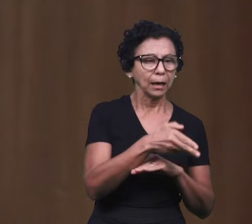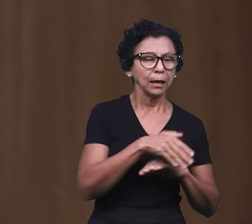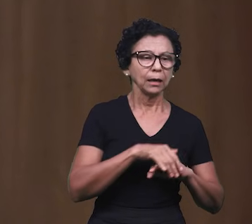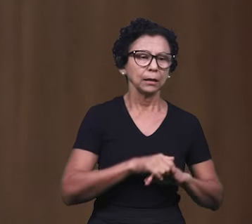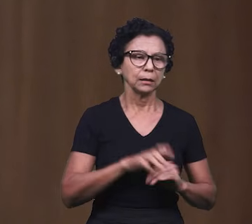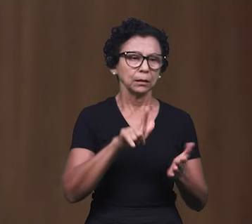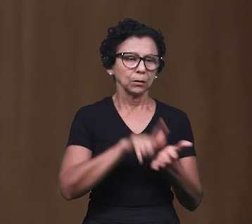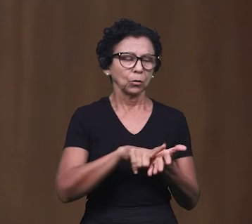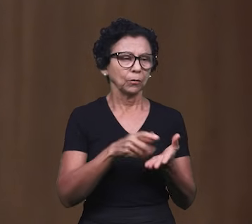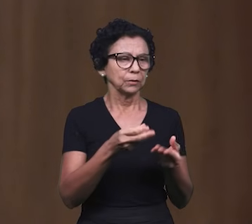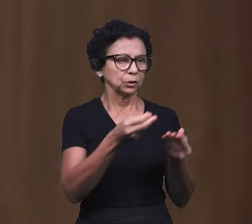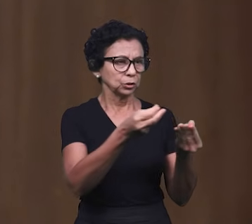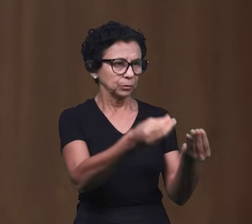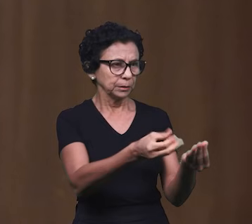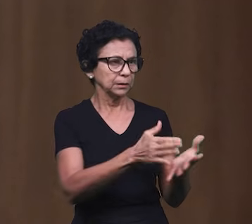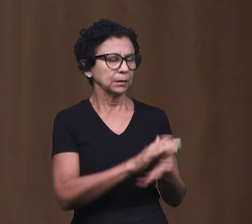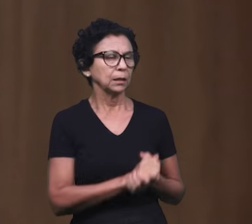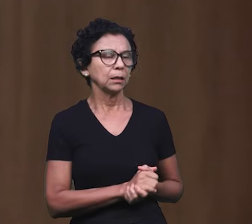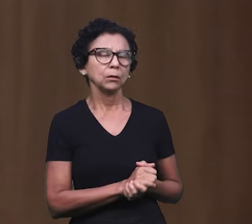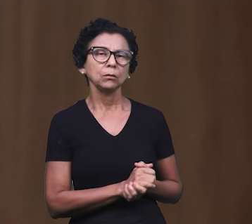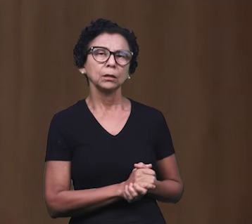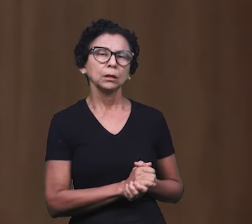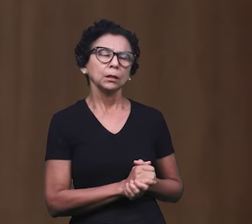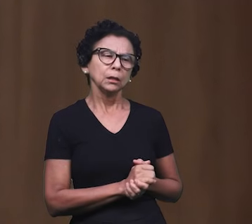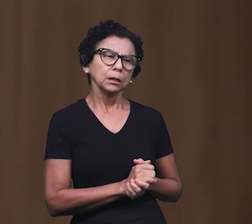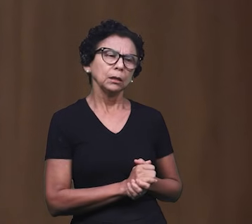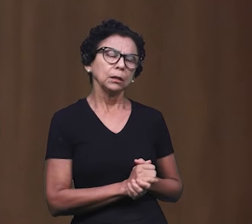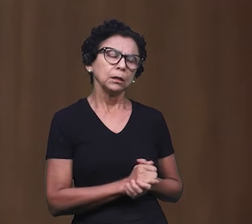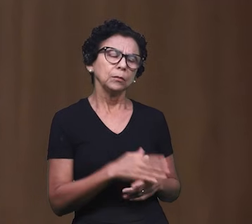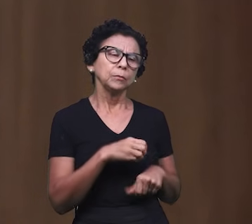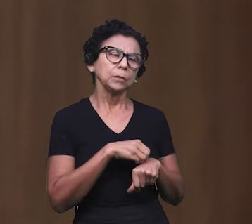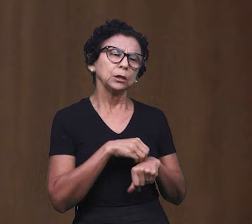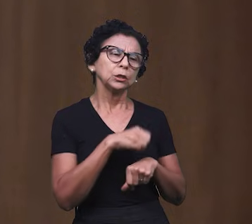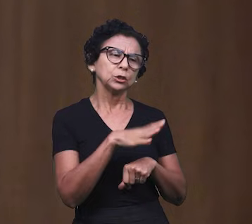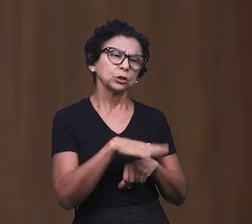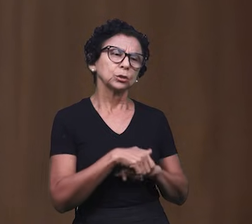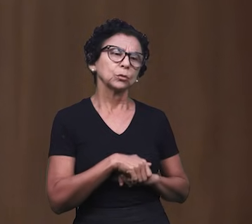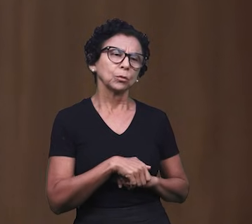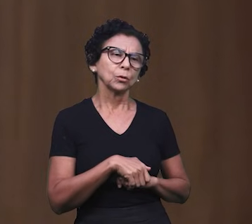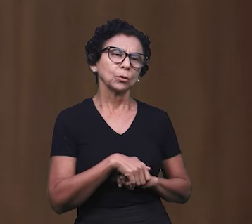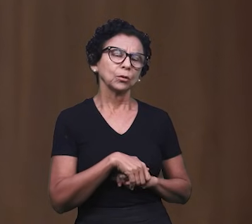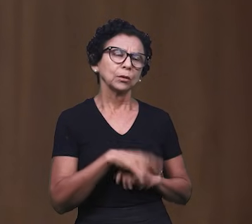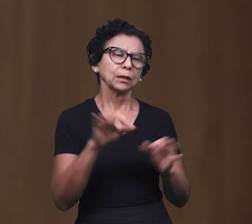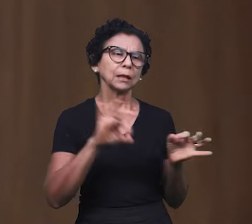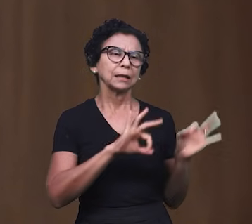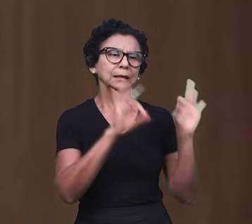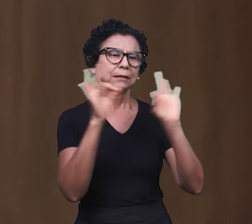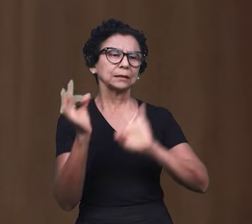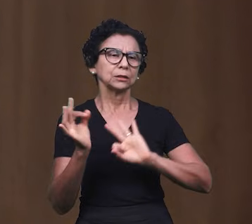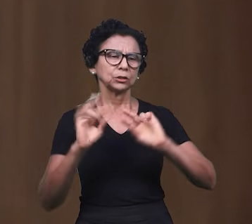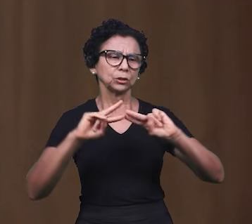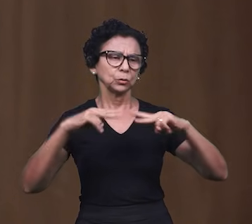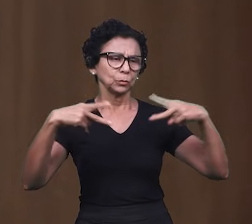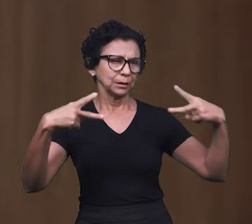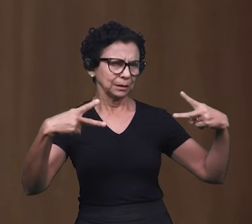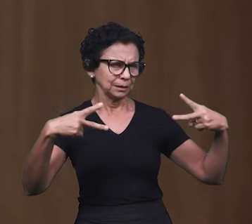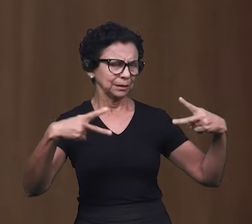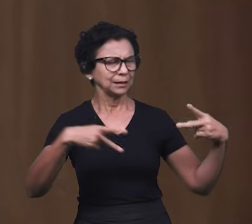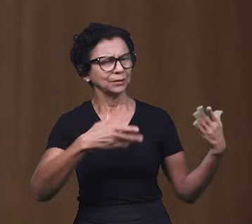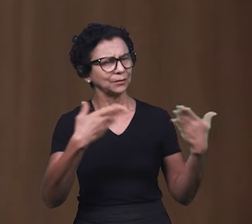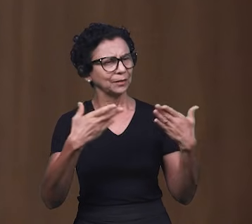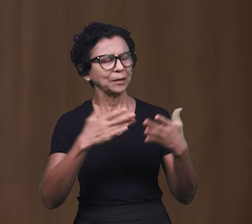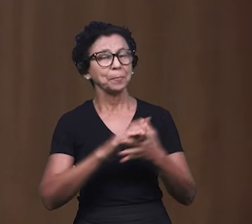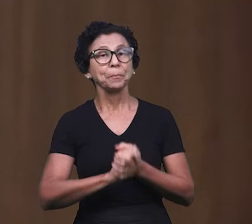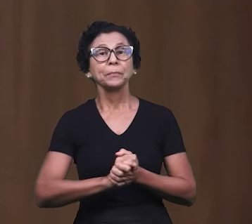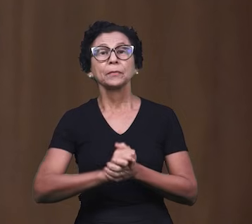propôs também assistir, acessando o link. Aqui estou. Obrigada àquele senhor por